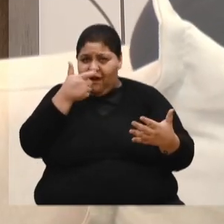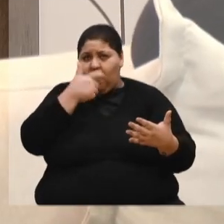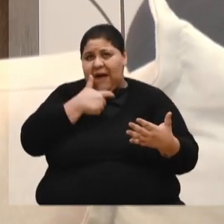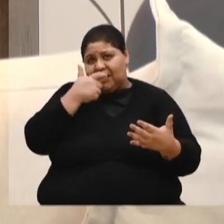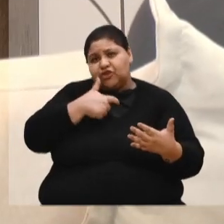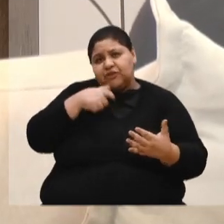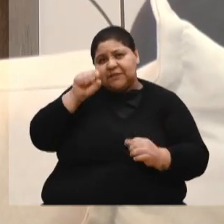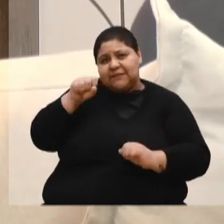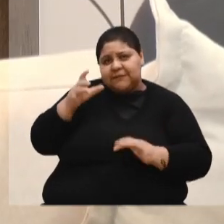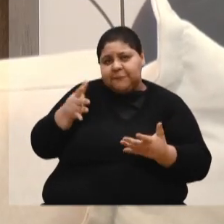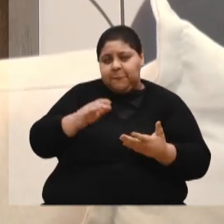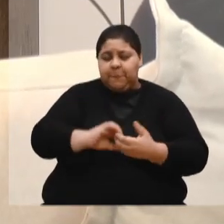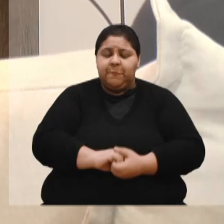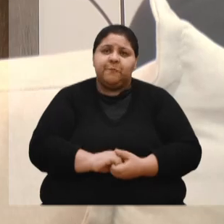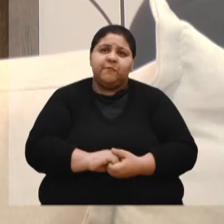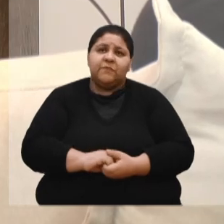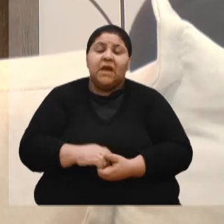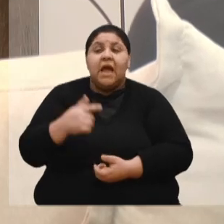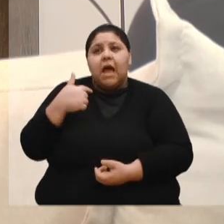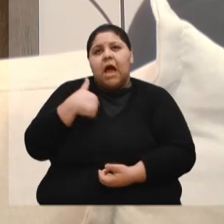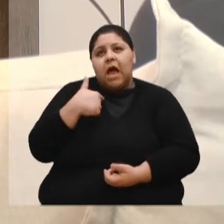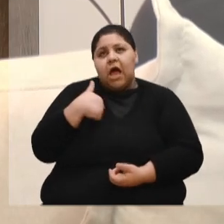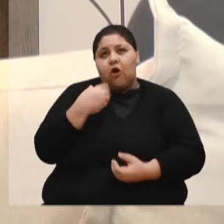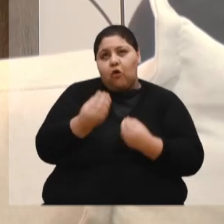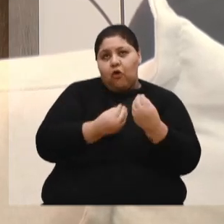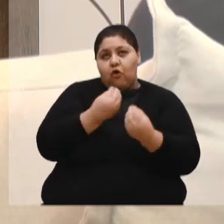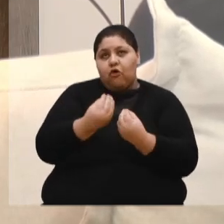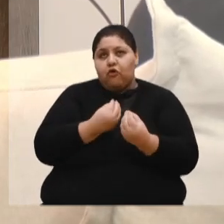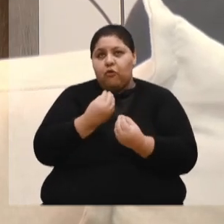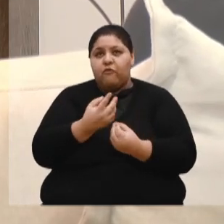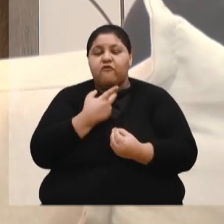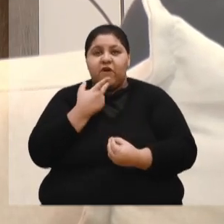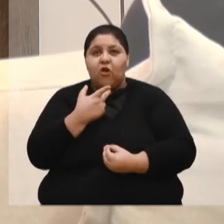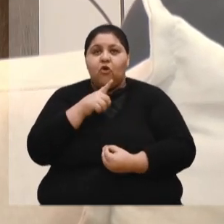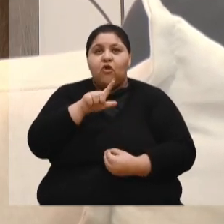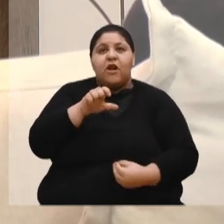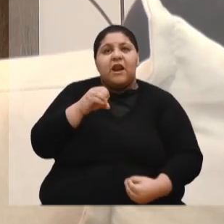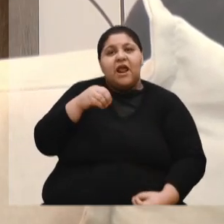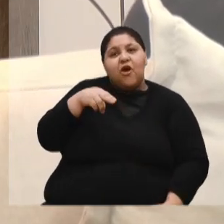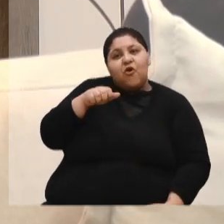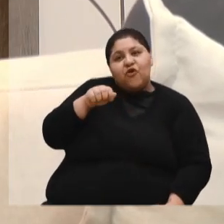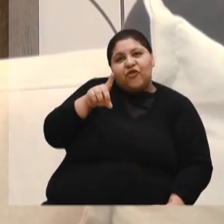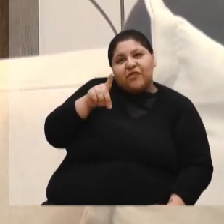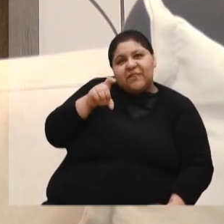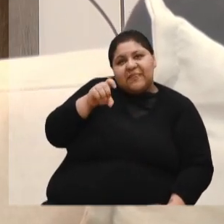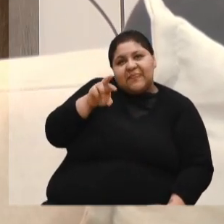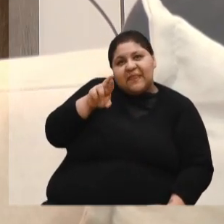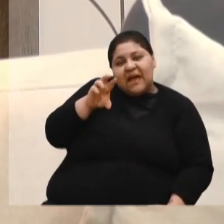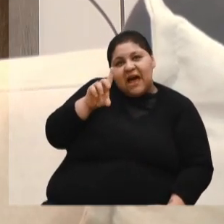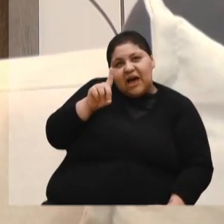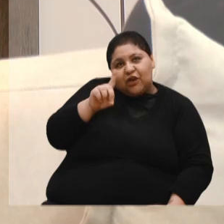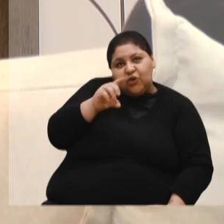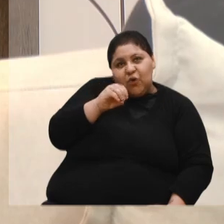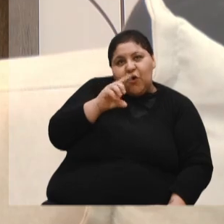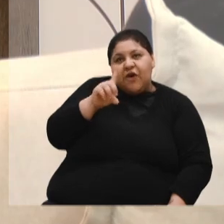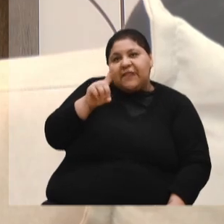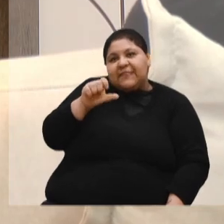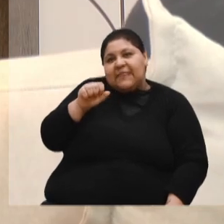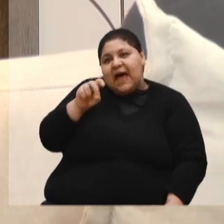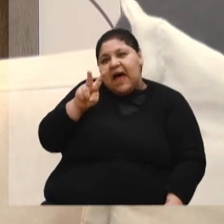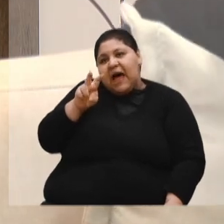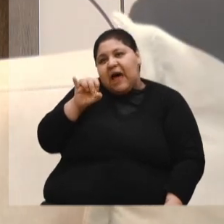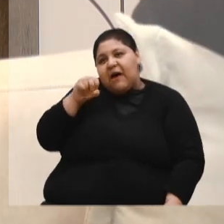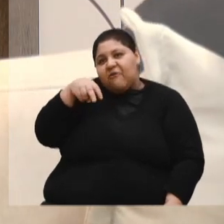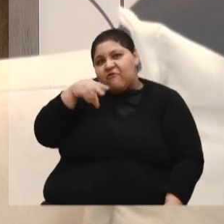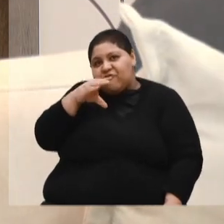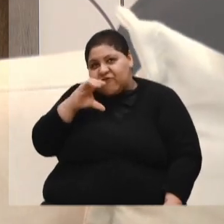se bebe, né? Porque, na verdade, eu acabei, como diz o Leonardo da Vinci, todo artista bebe água do mesmo poço no início,